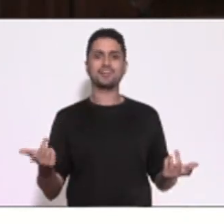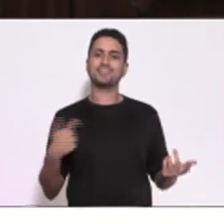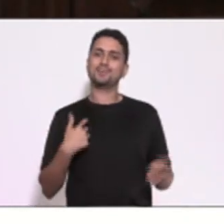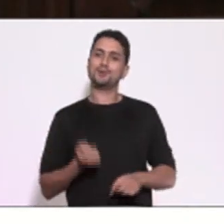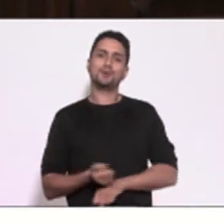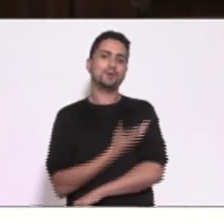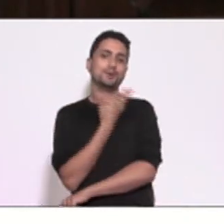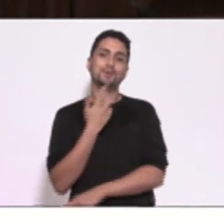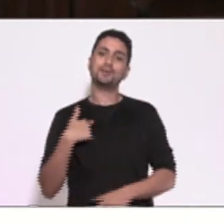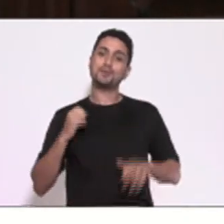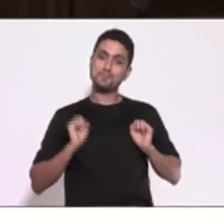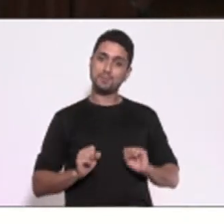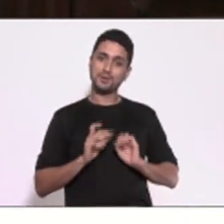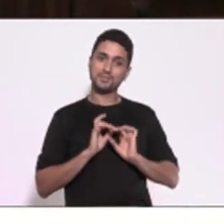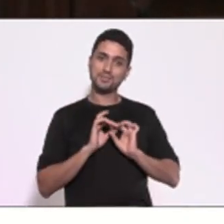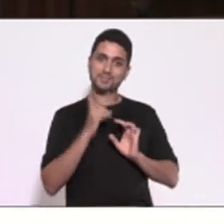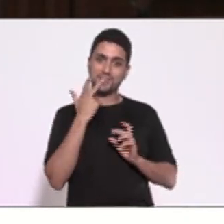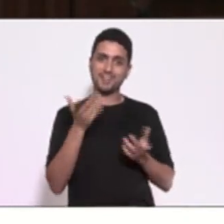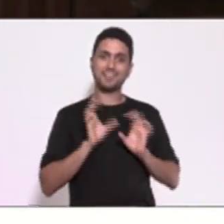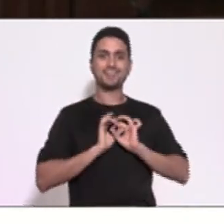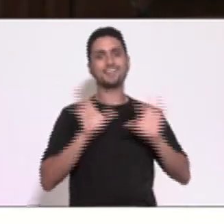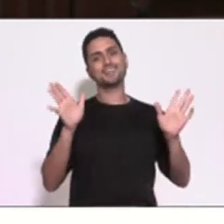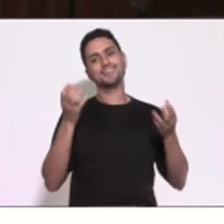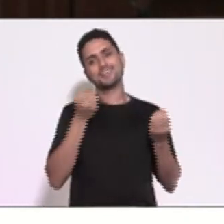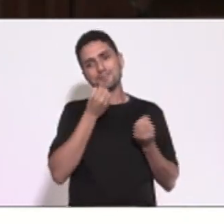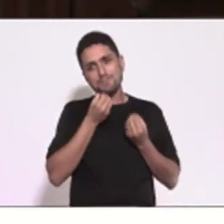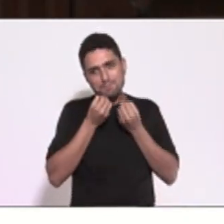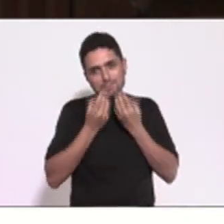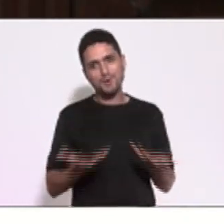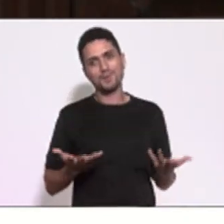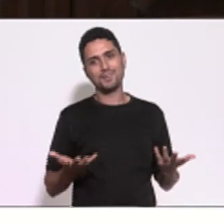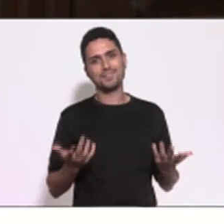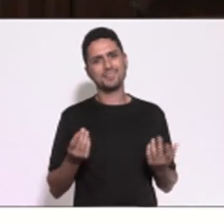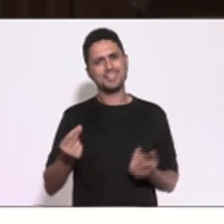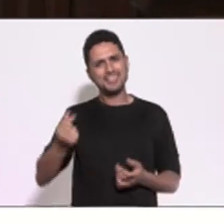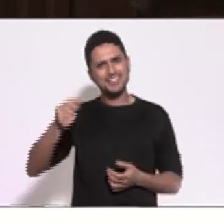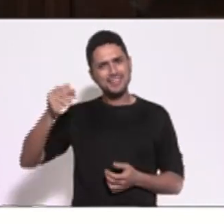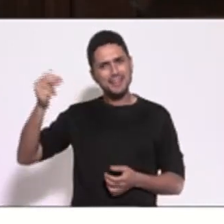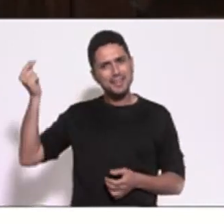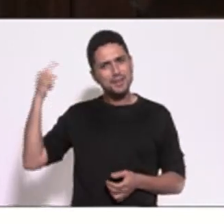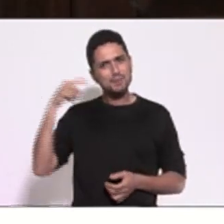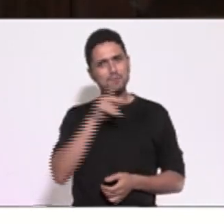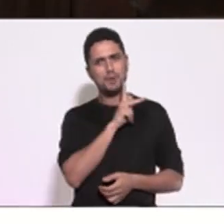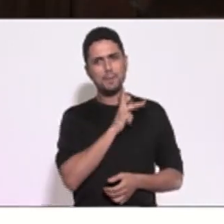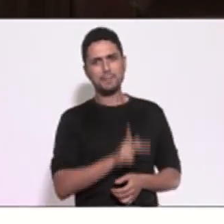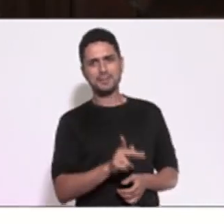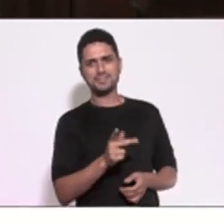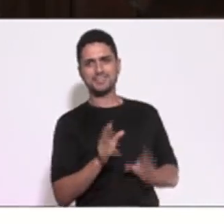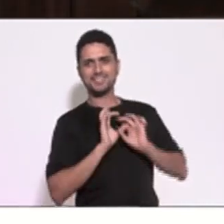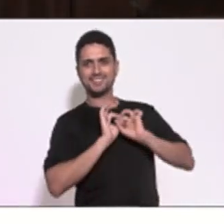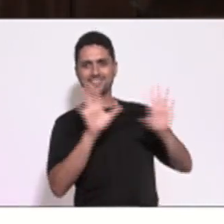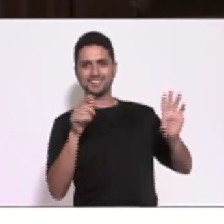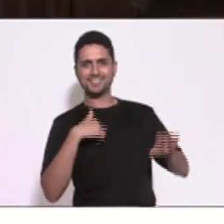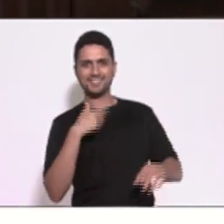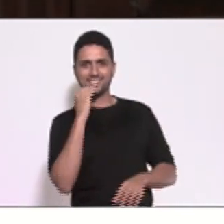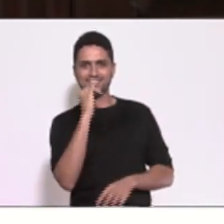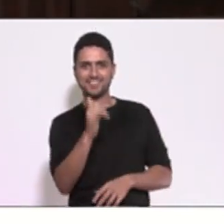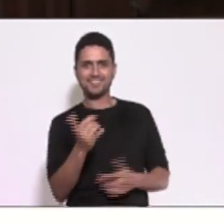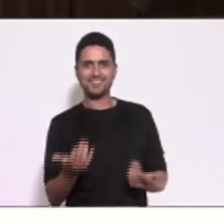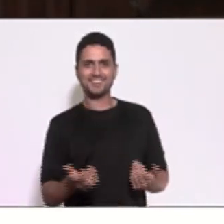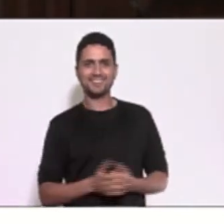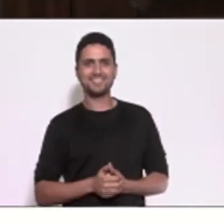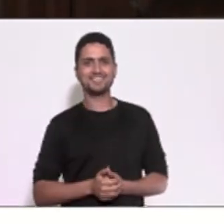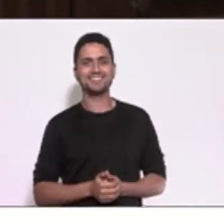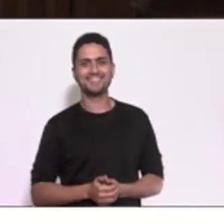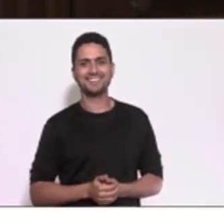emocionado. Há muito tempo que um presidente não me autoriza a falar. Mas,